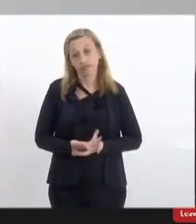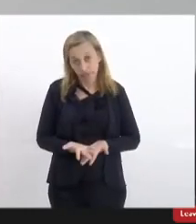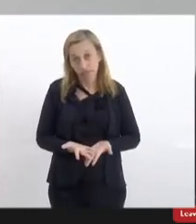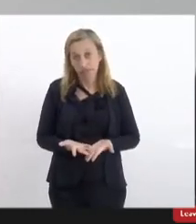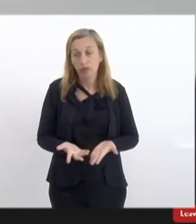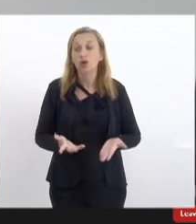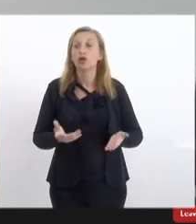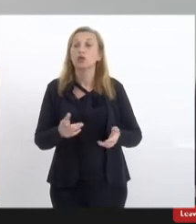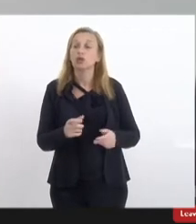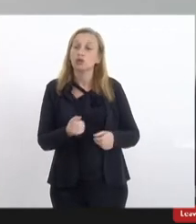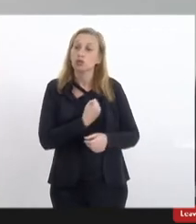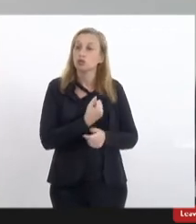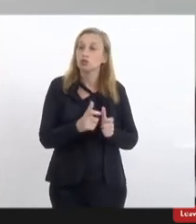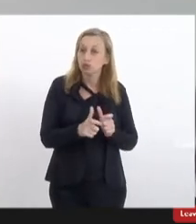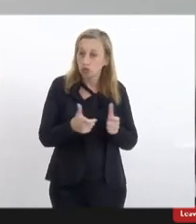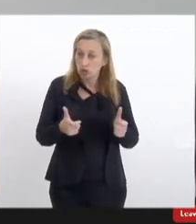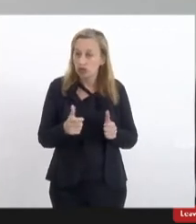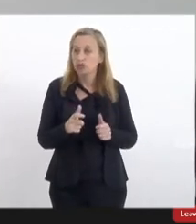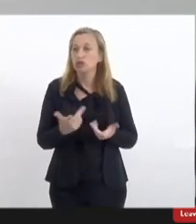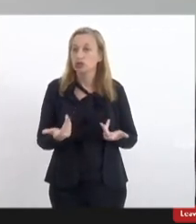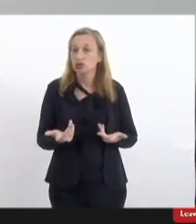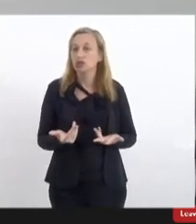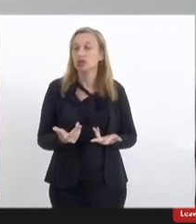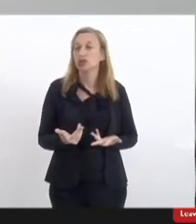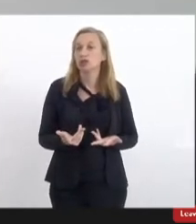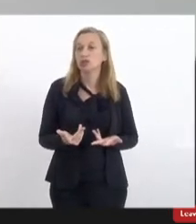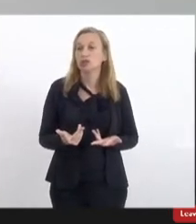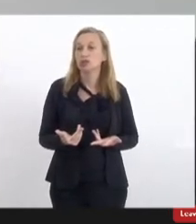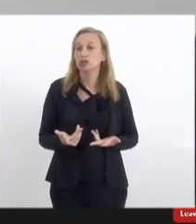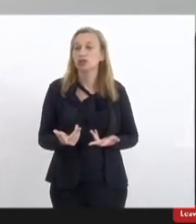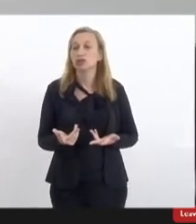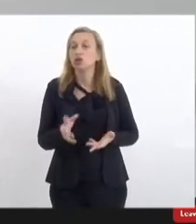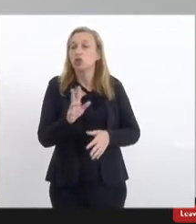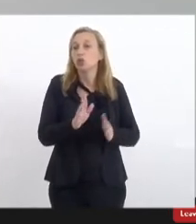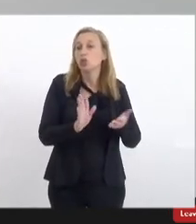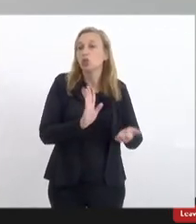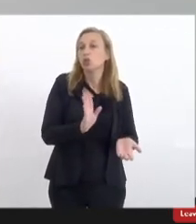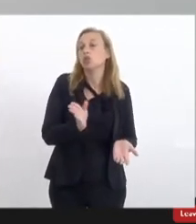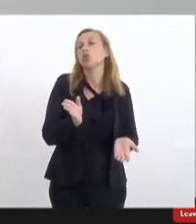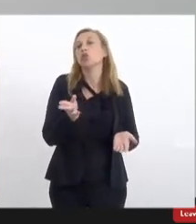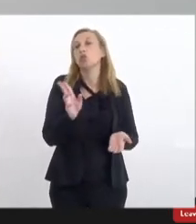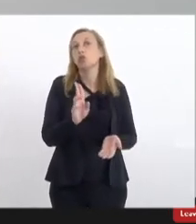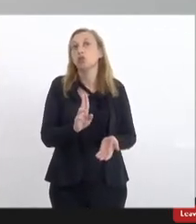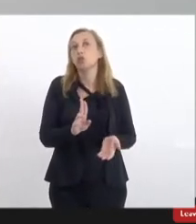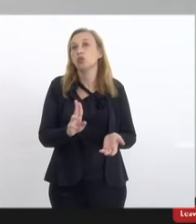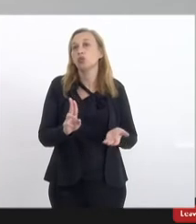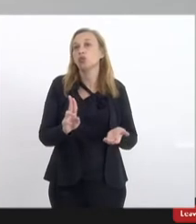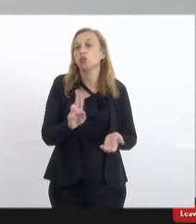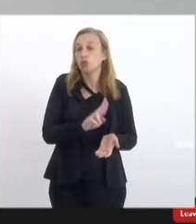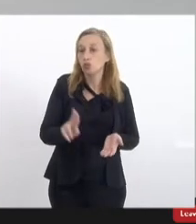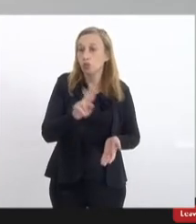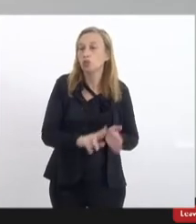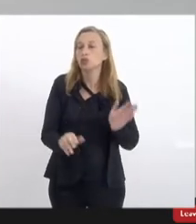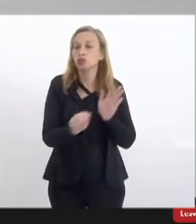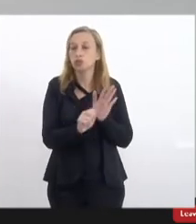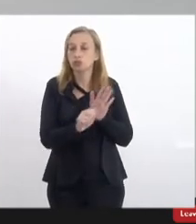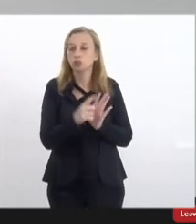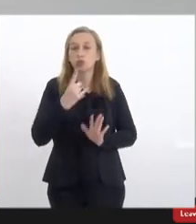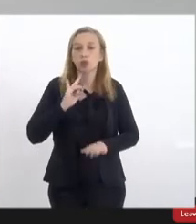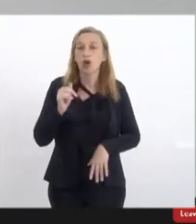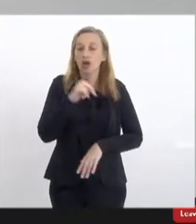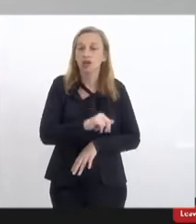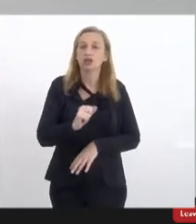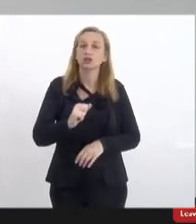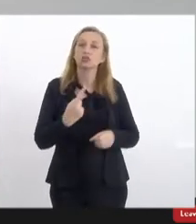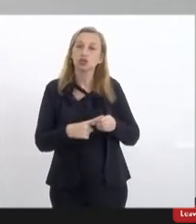uma população em grande parte usuária, né, faz o uso abusivo de álcool e outras drogas. Então, aqui no município, a gente